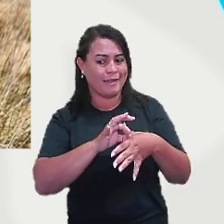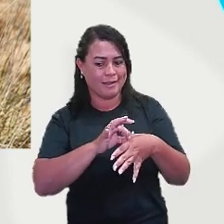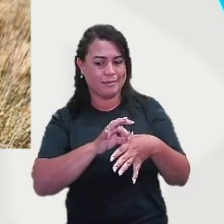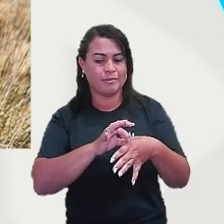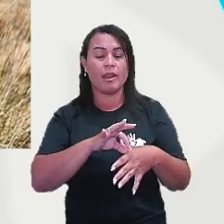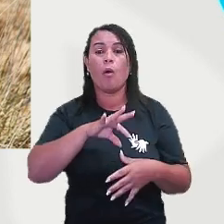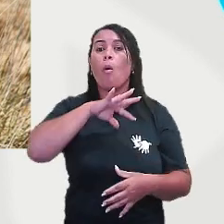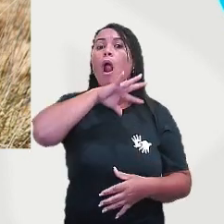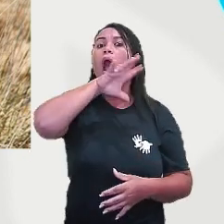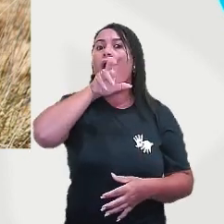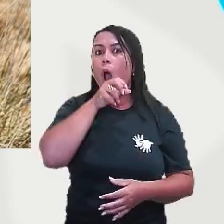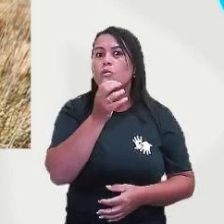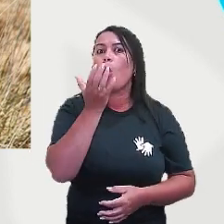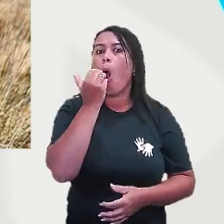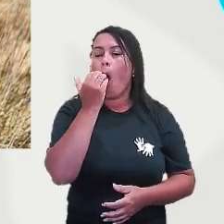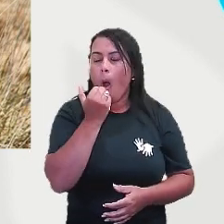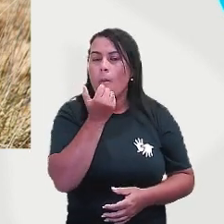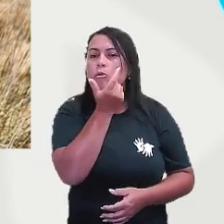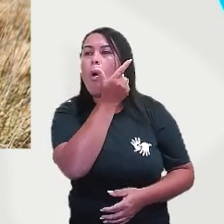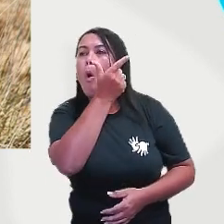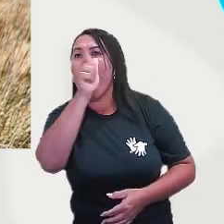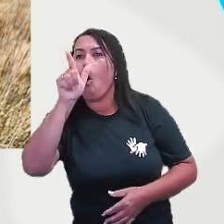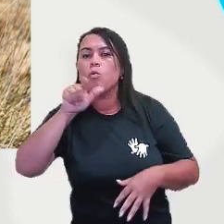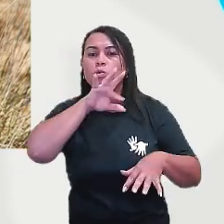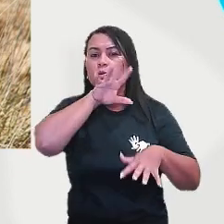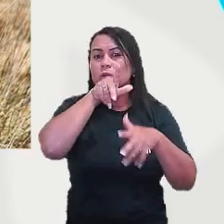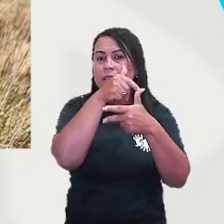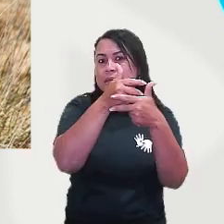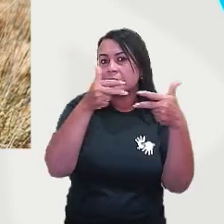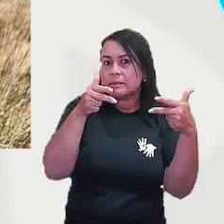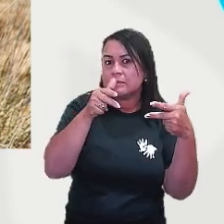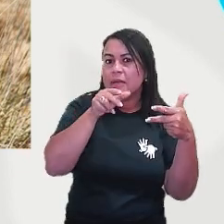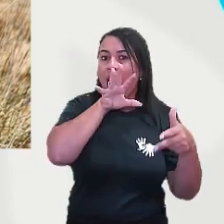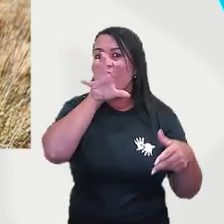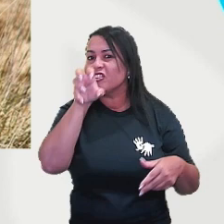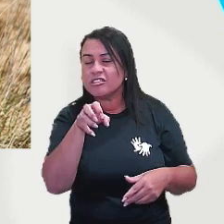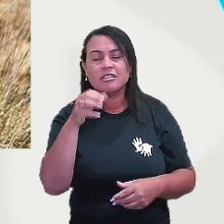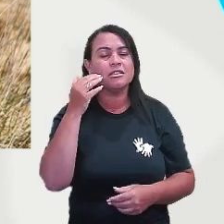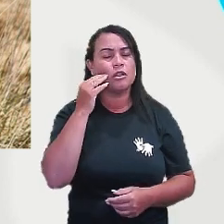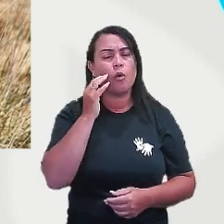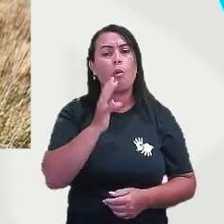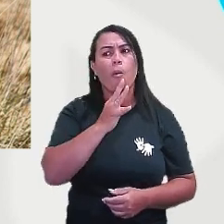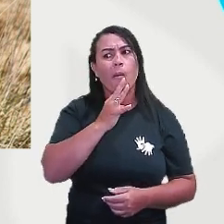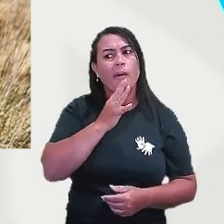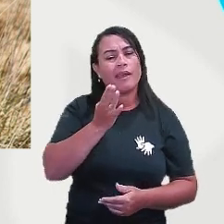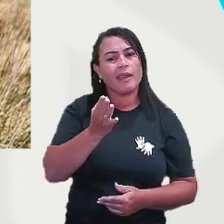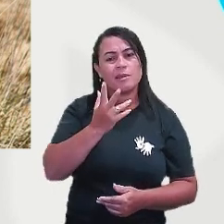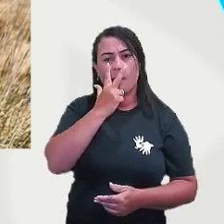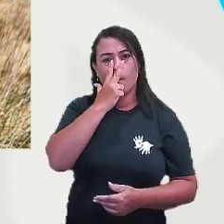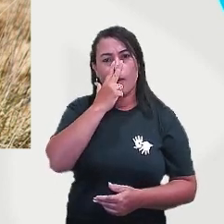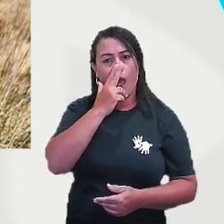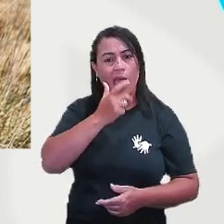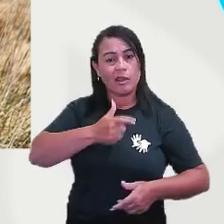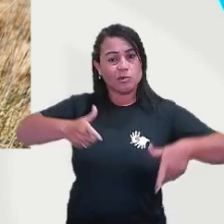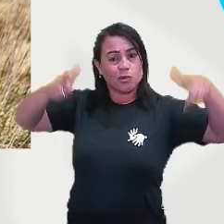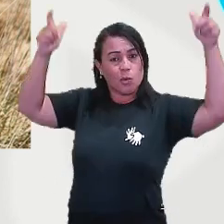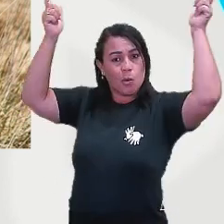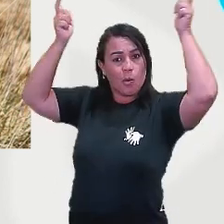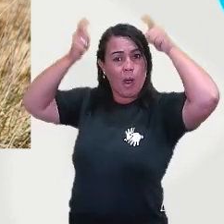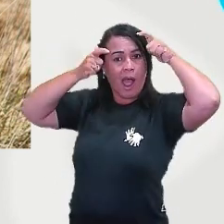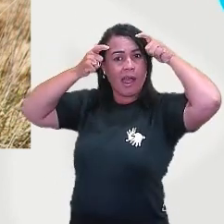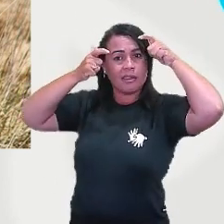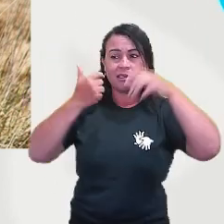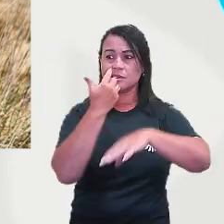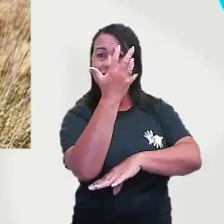que o leão se alimenta de outros animais. É conhecido como o rei da selva.